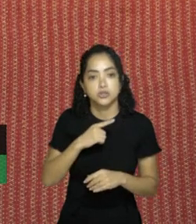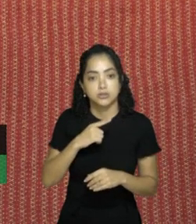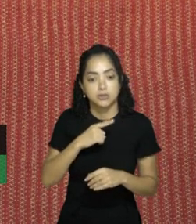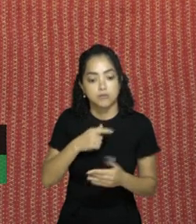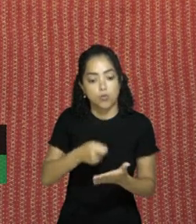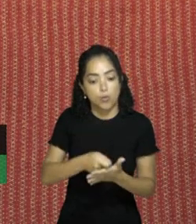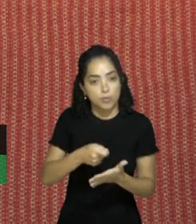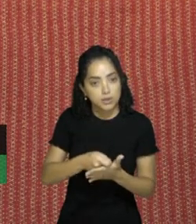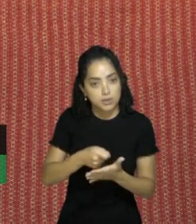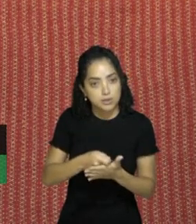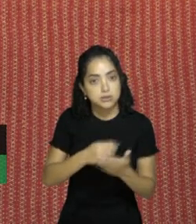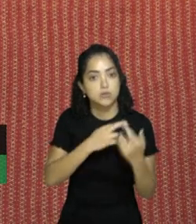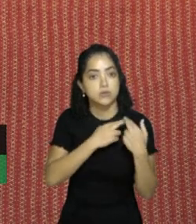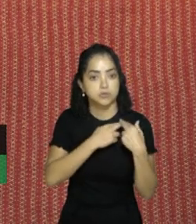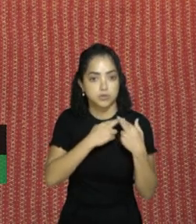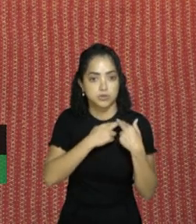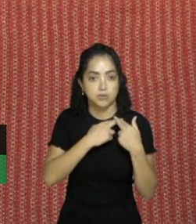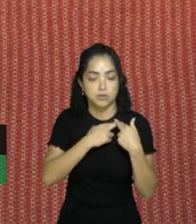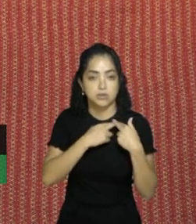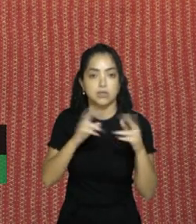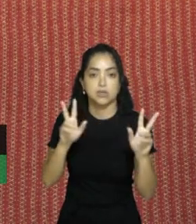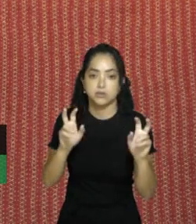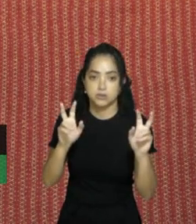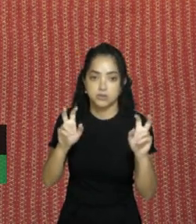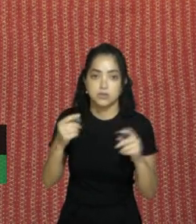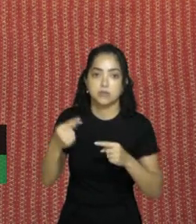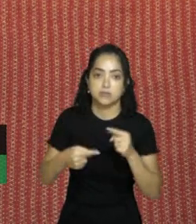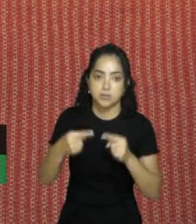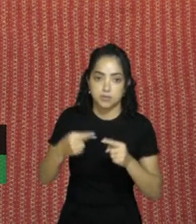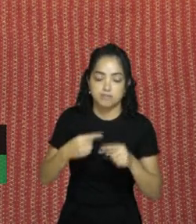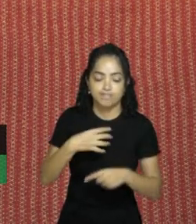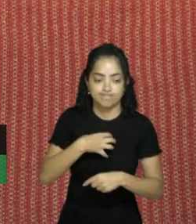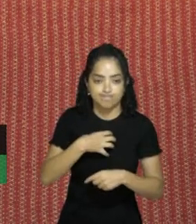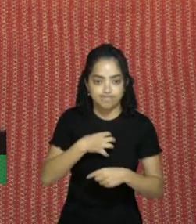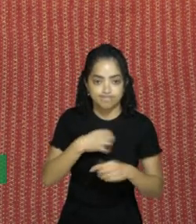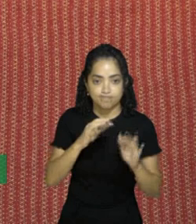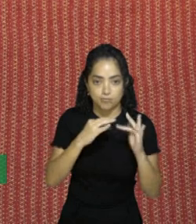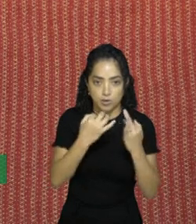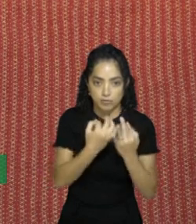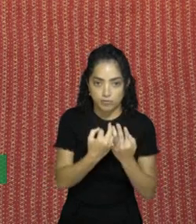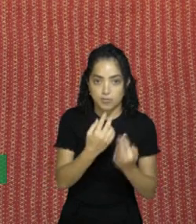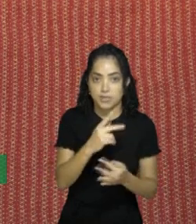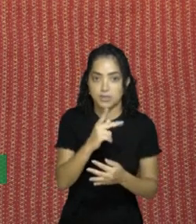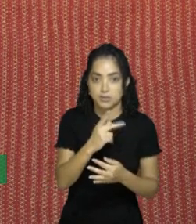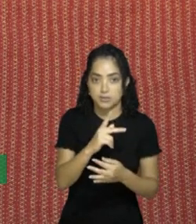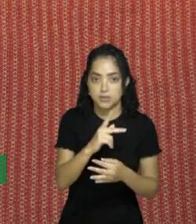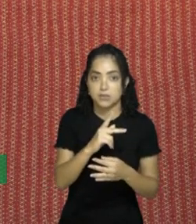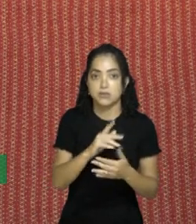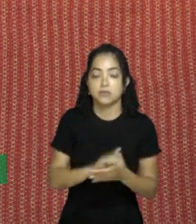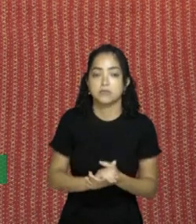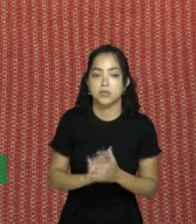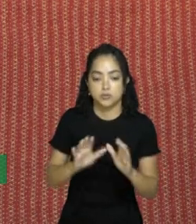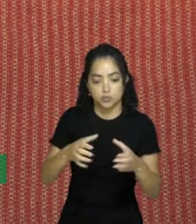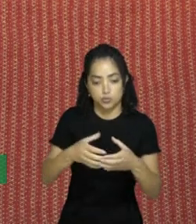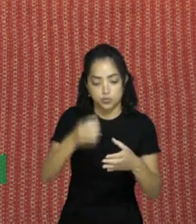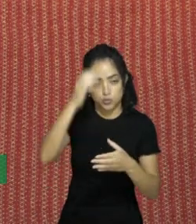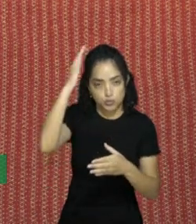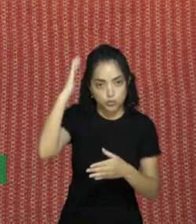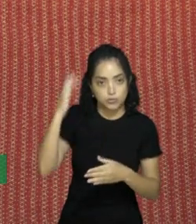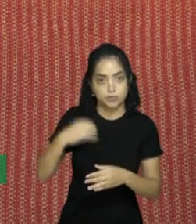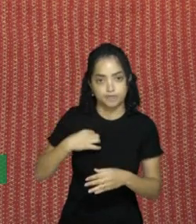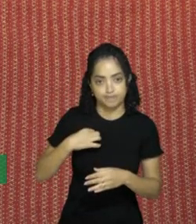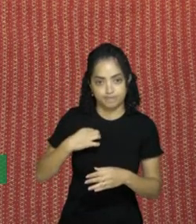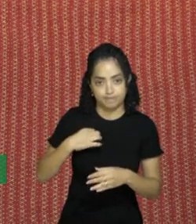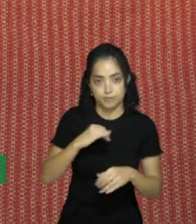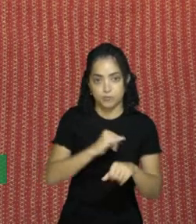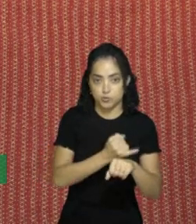obrigação de tratarmos esse tema aqui também minhas condolências a toda família toda a corporação de Bombeiros vontades